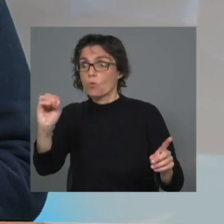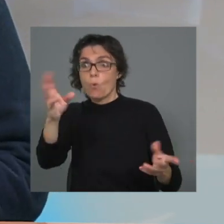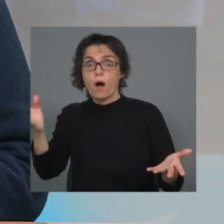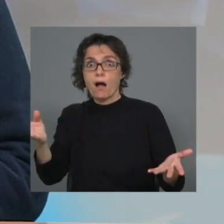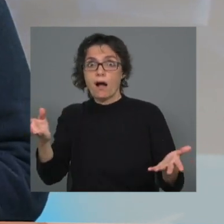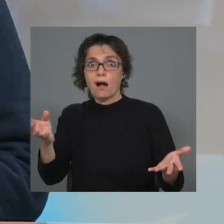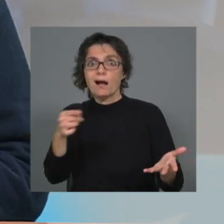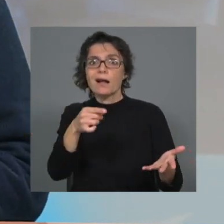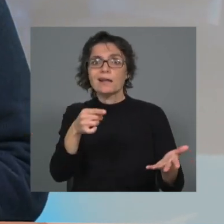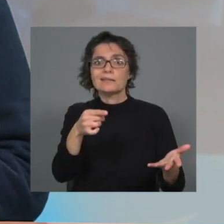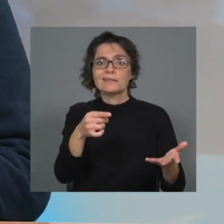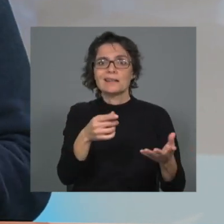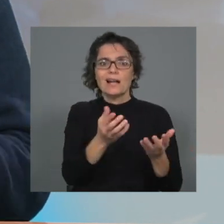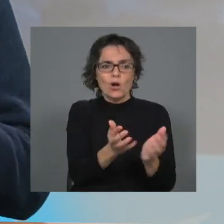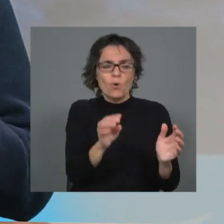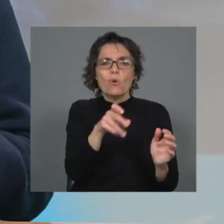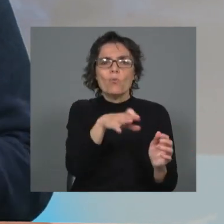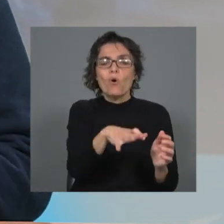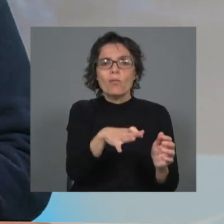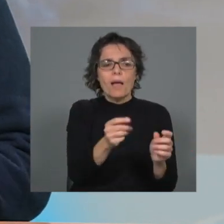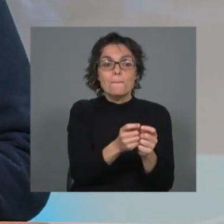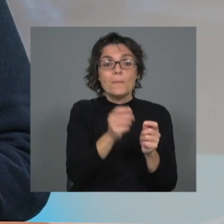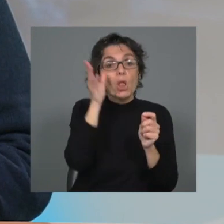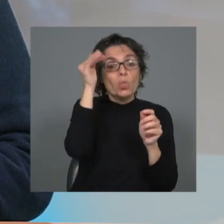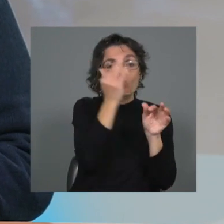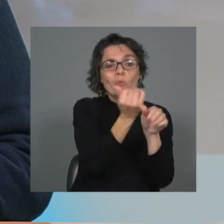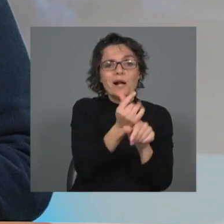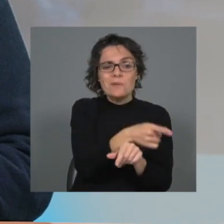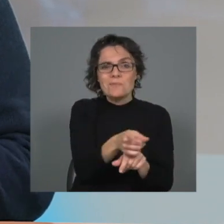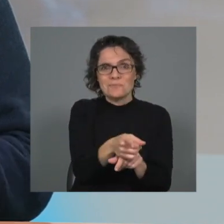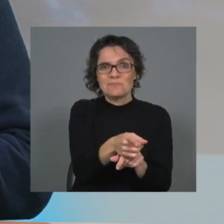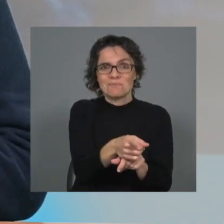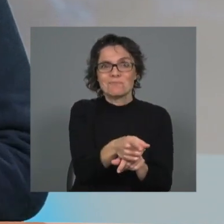junto daqueles animais. Eu até gostaria